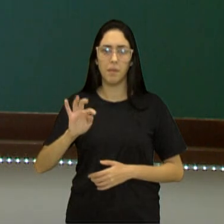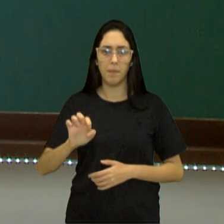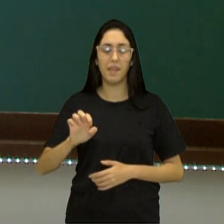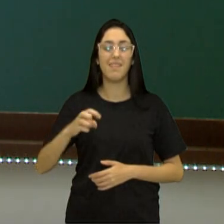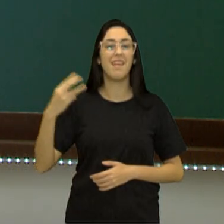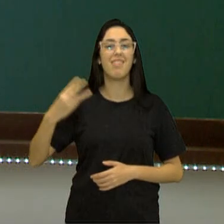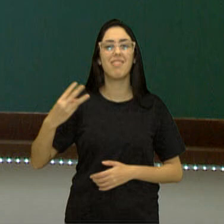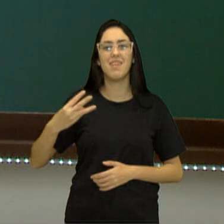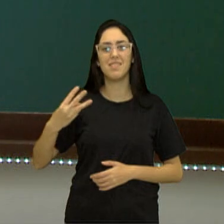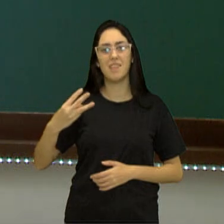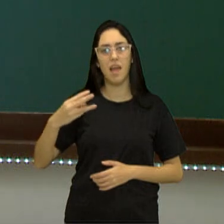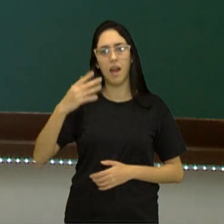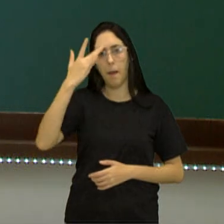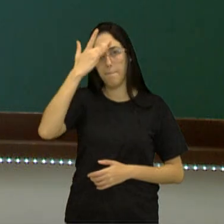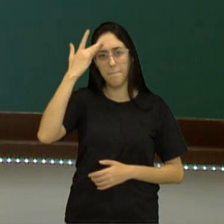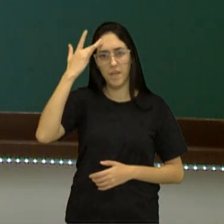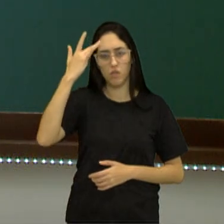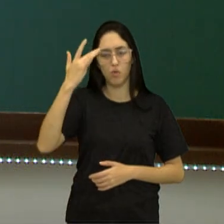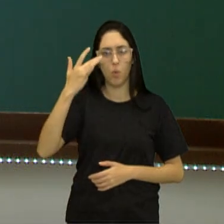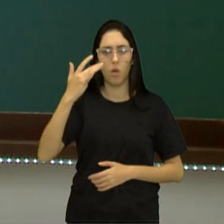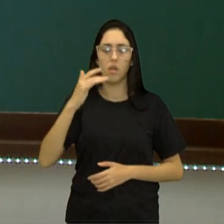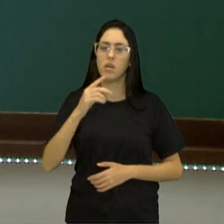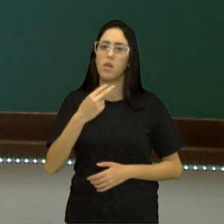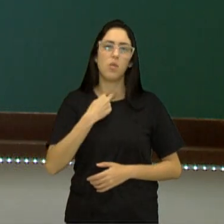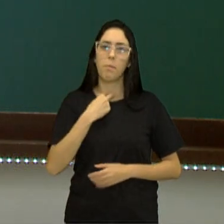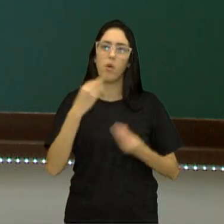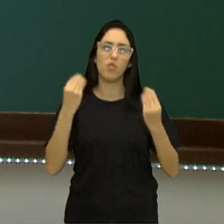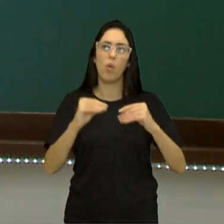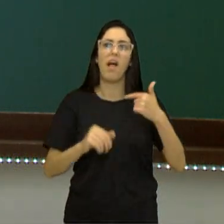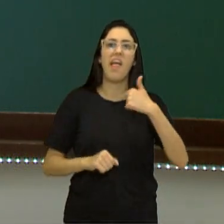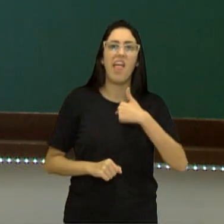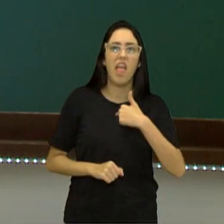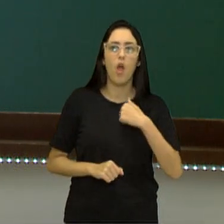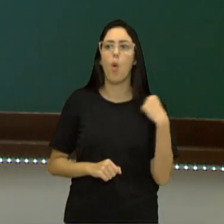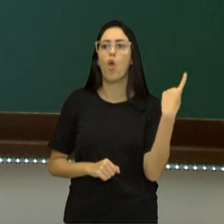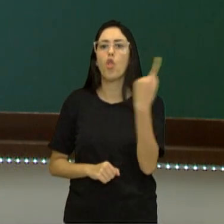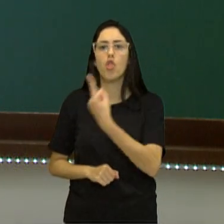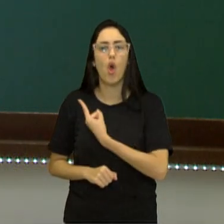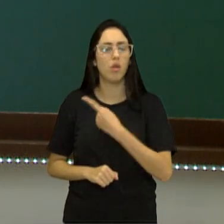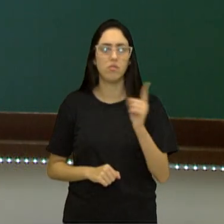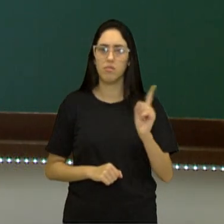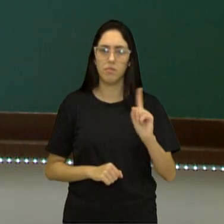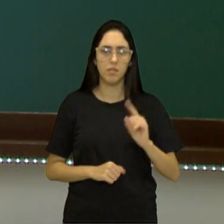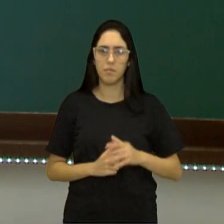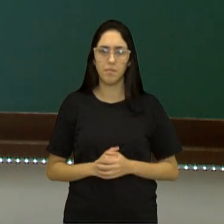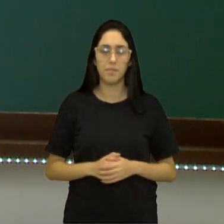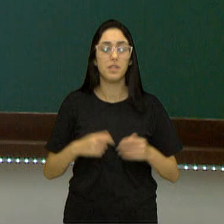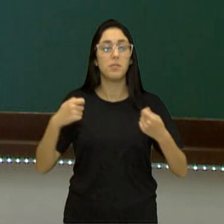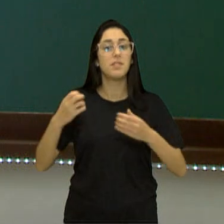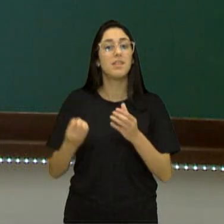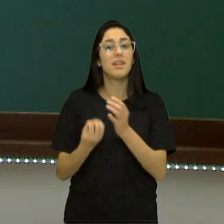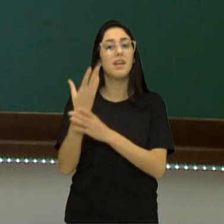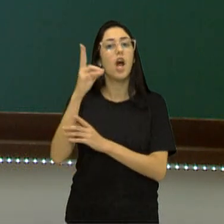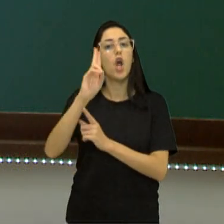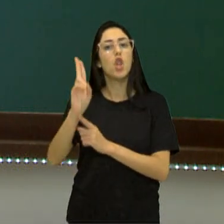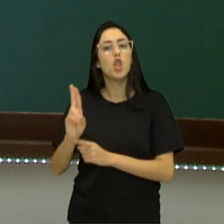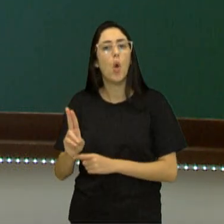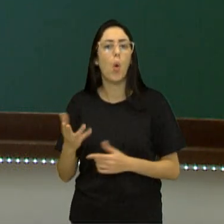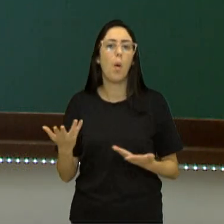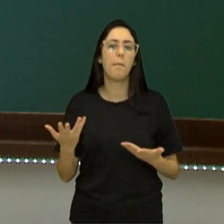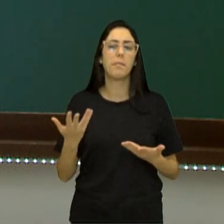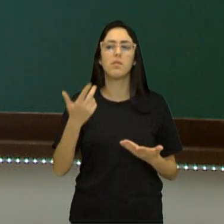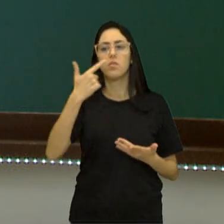colocar eu, em hipótese alguma, nós, tudo em terceira pessoa. Criar um nome para os seres mágicos e